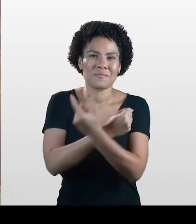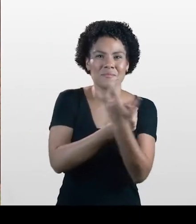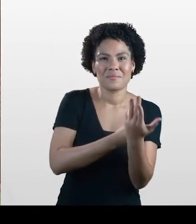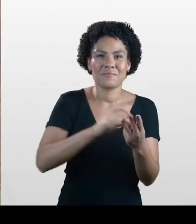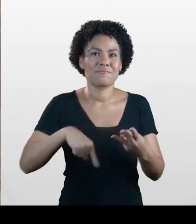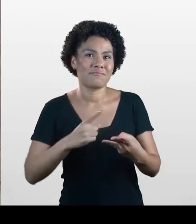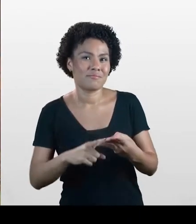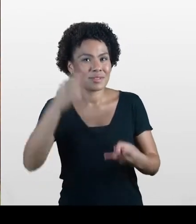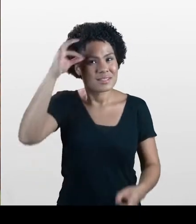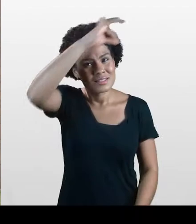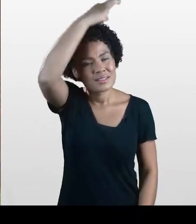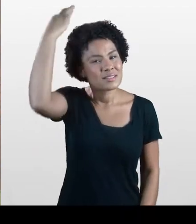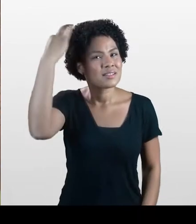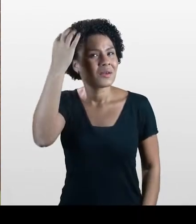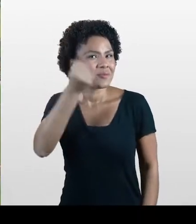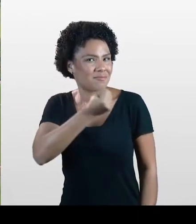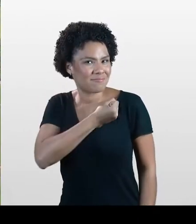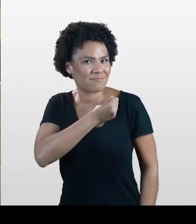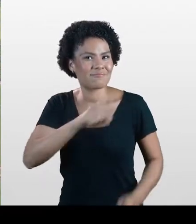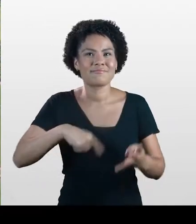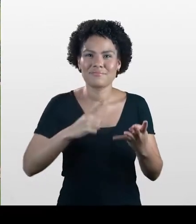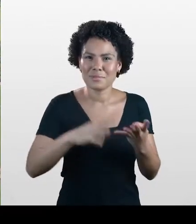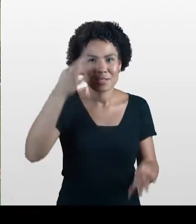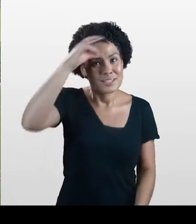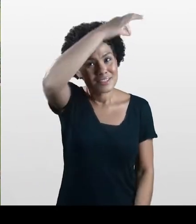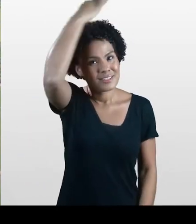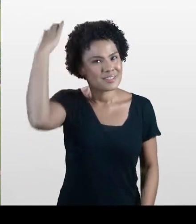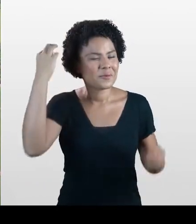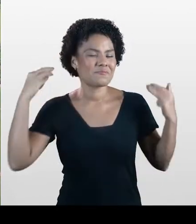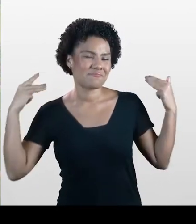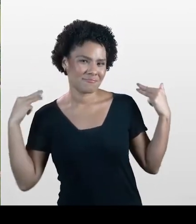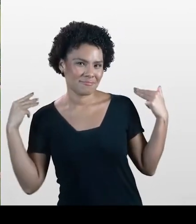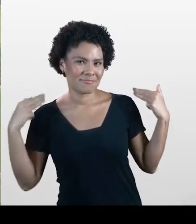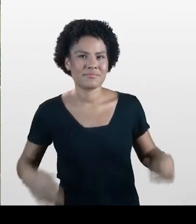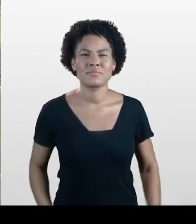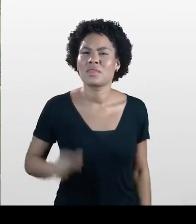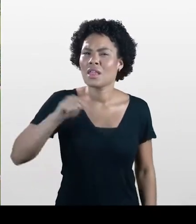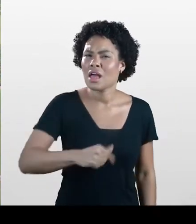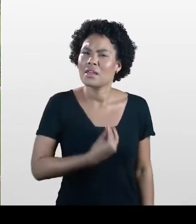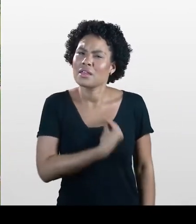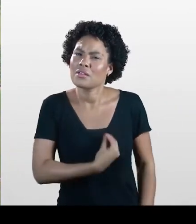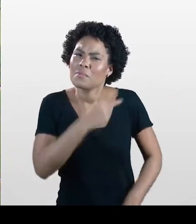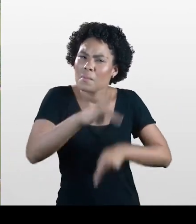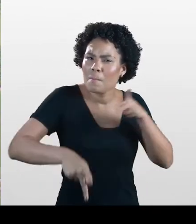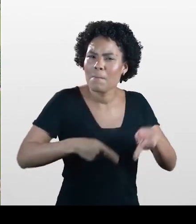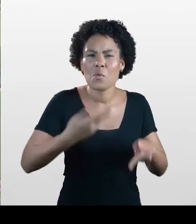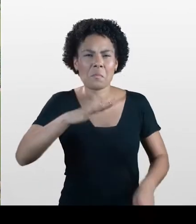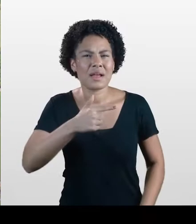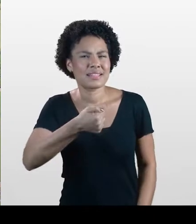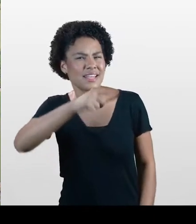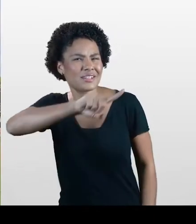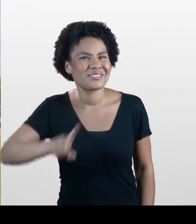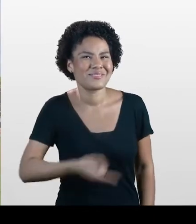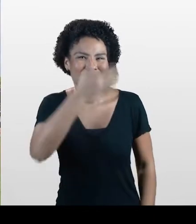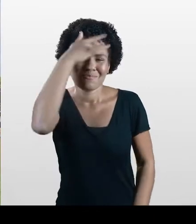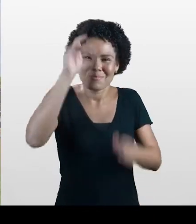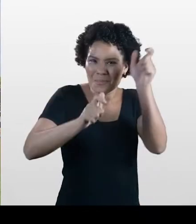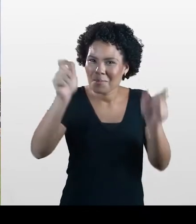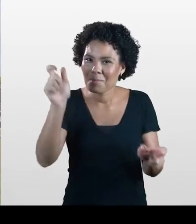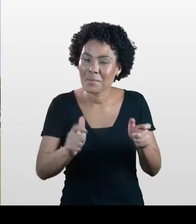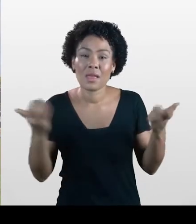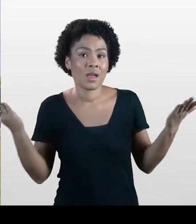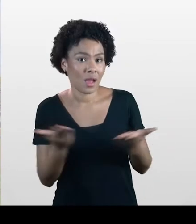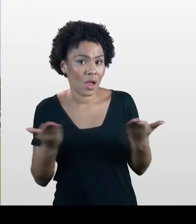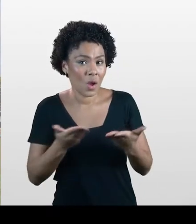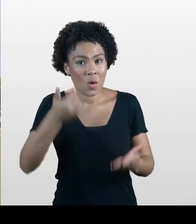Ângelo e São Miguel. Somente aqui viviam aproximadamente 7 mil pessoas. Atualmente,